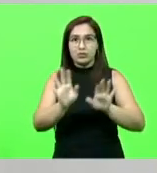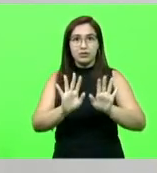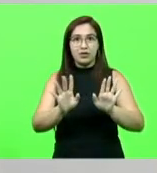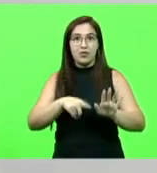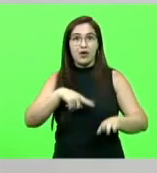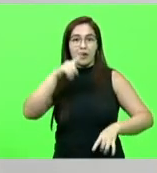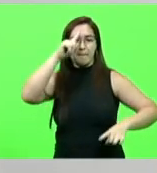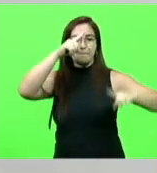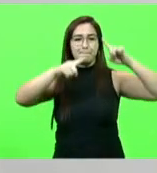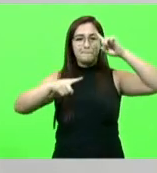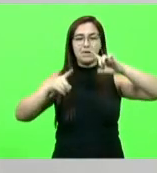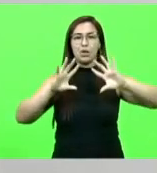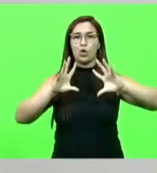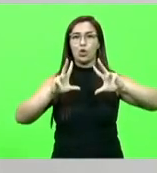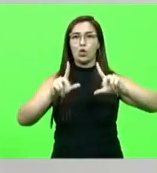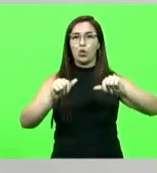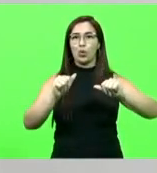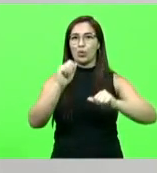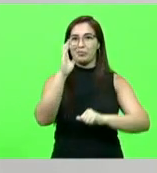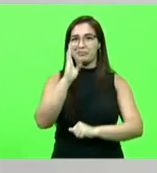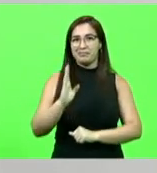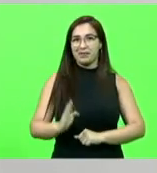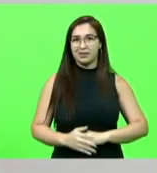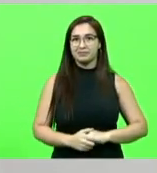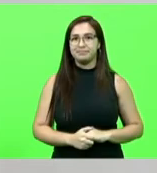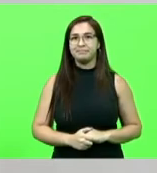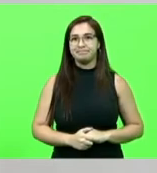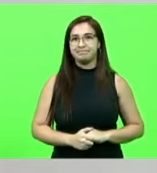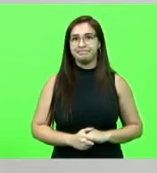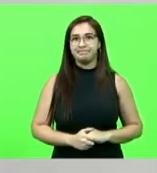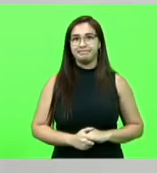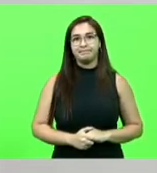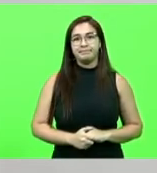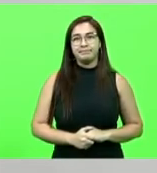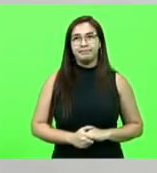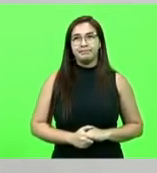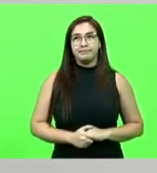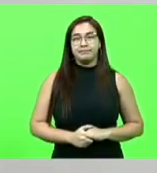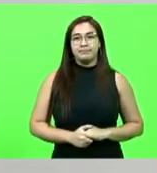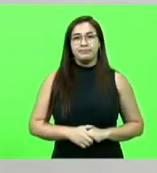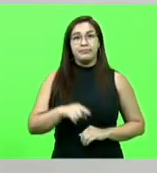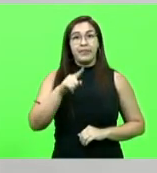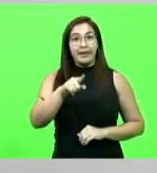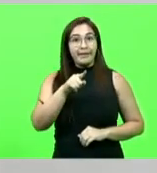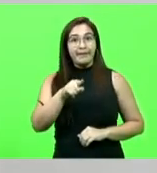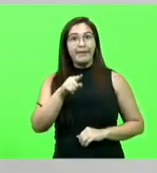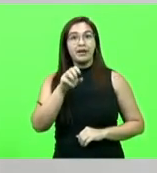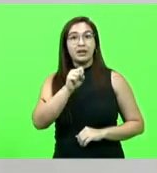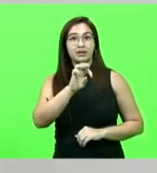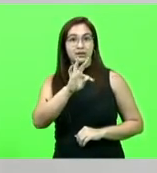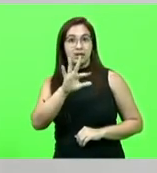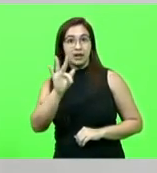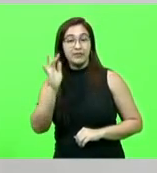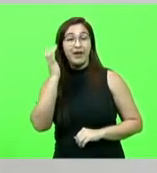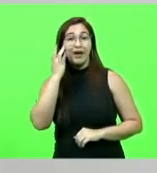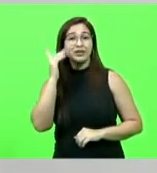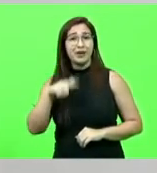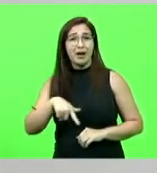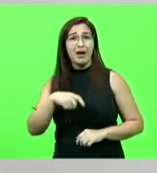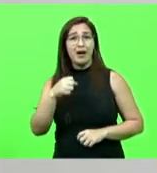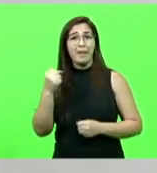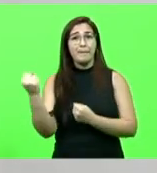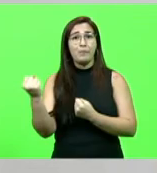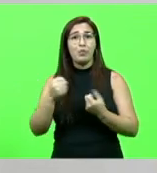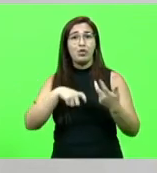Brasil. Pensam que são o dono do Brasil. O Supremo Tribunal Federal pensa que é o Poder Executivo.